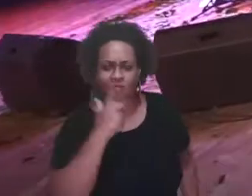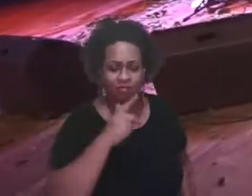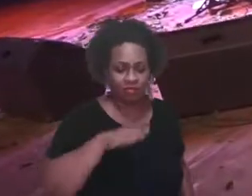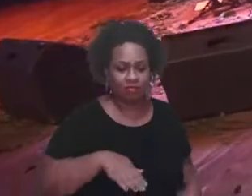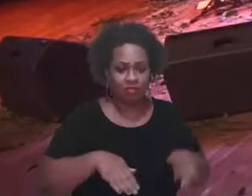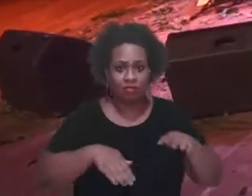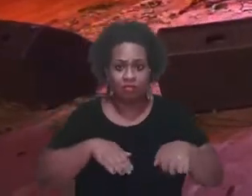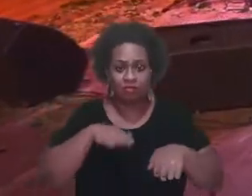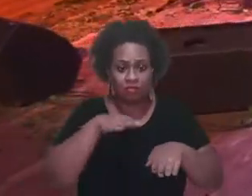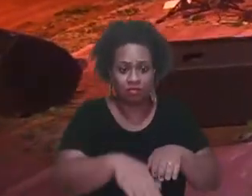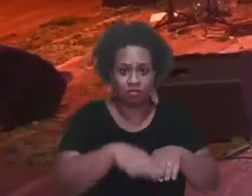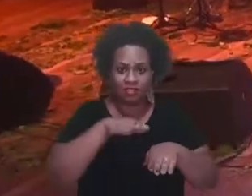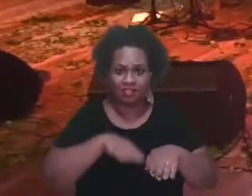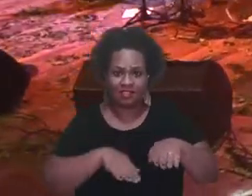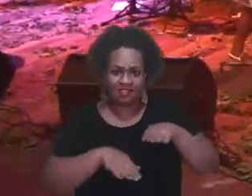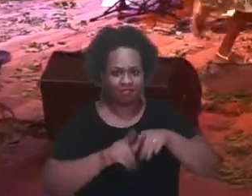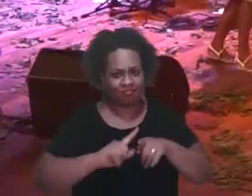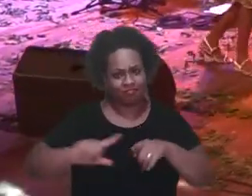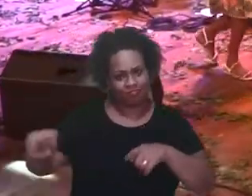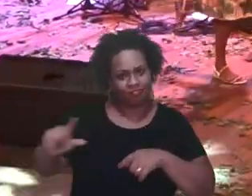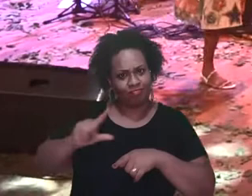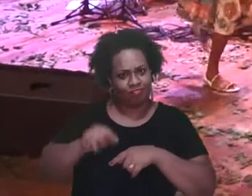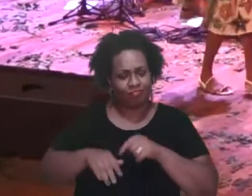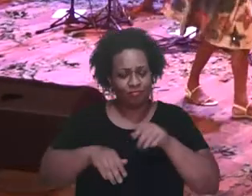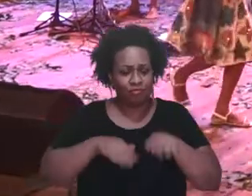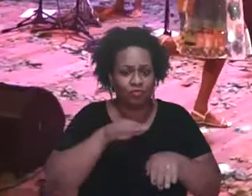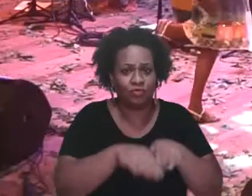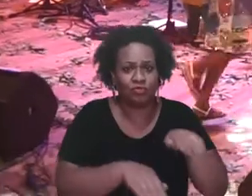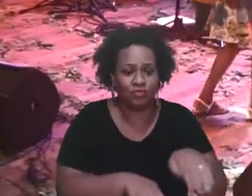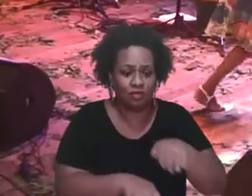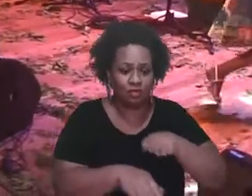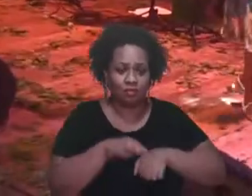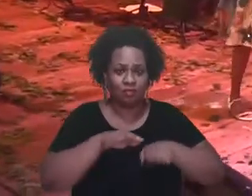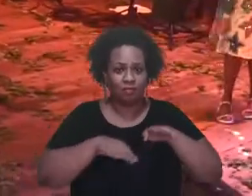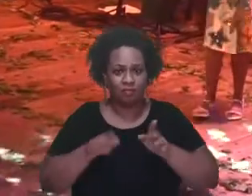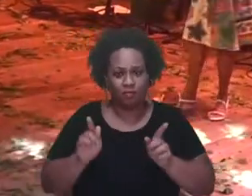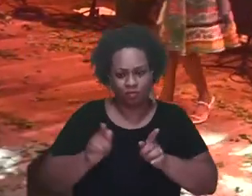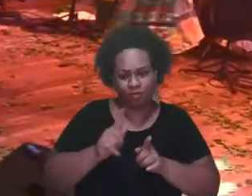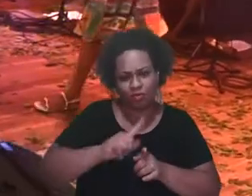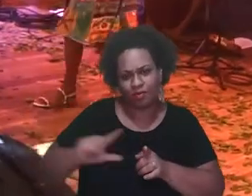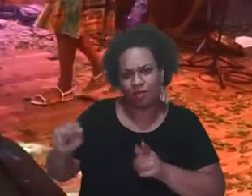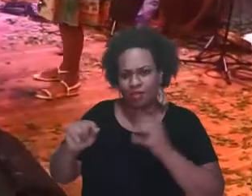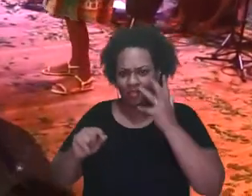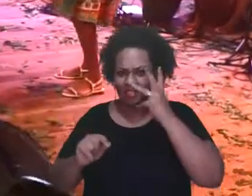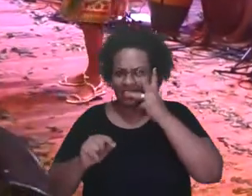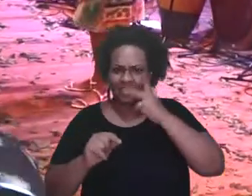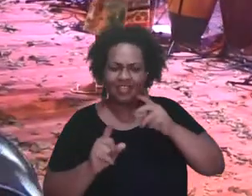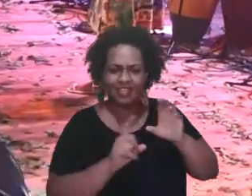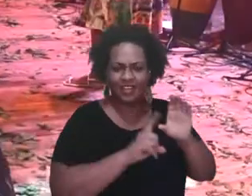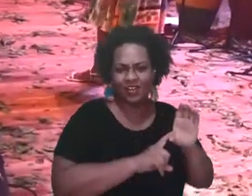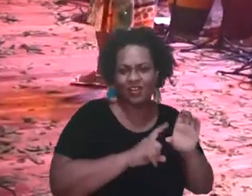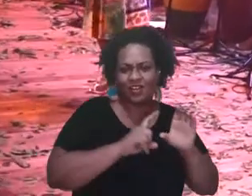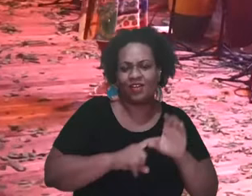bola na noite bebê tem que vai embora meu filho venha bonitas de